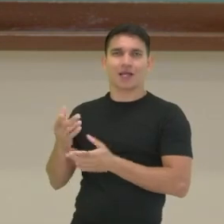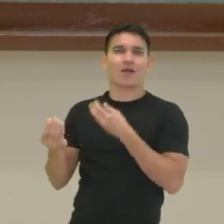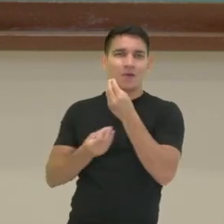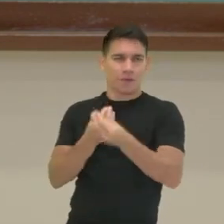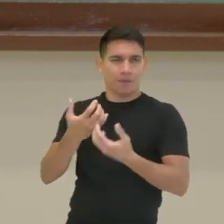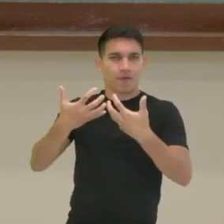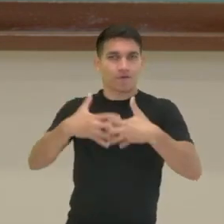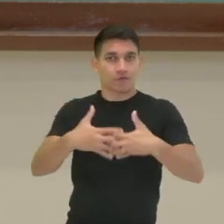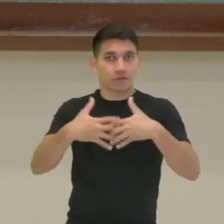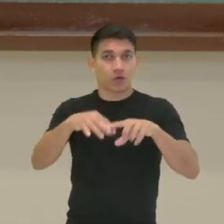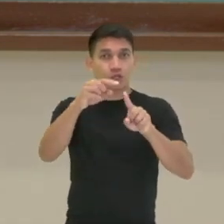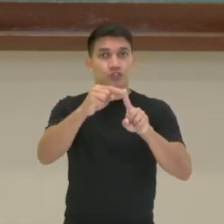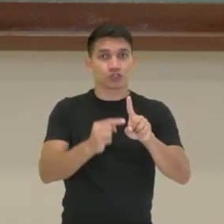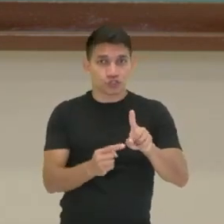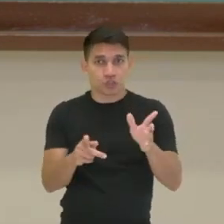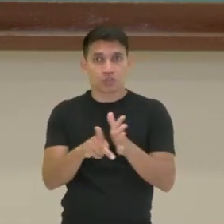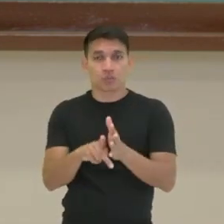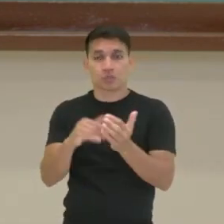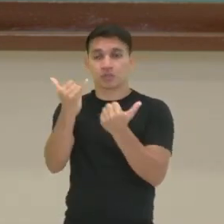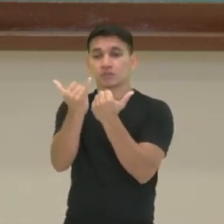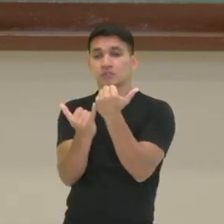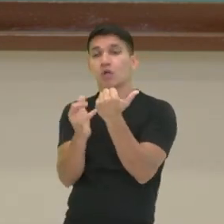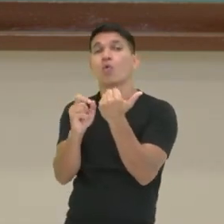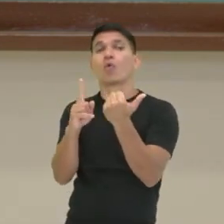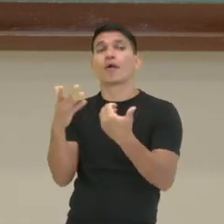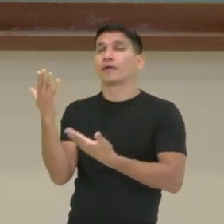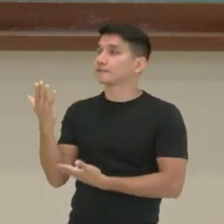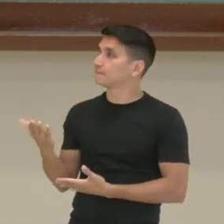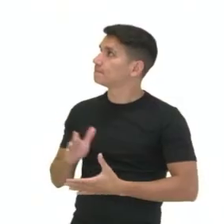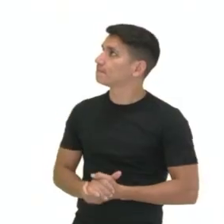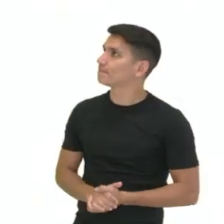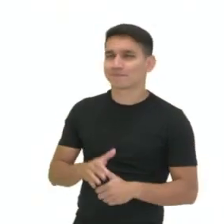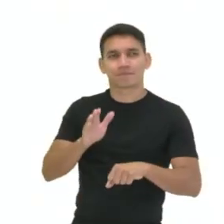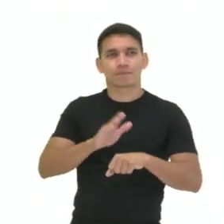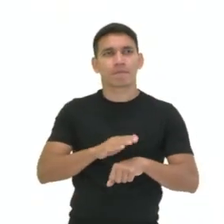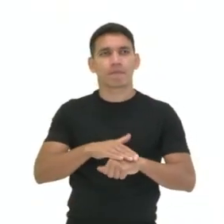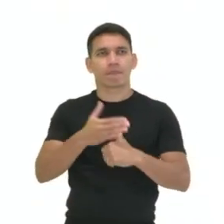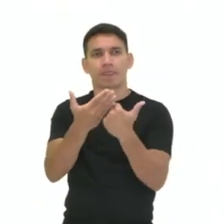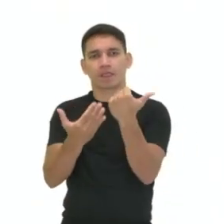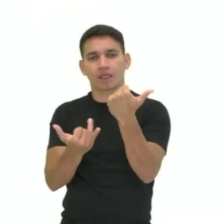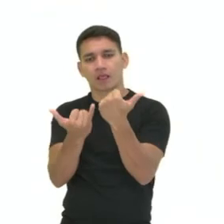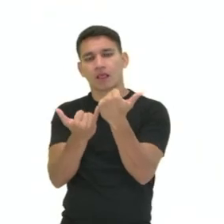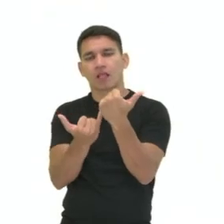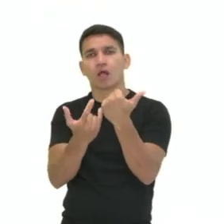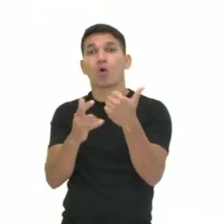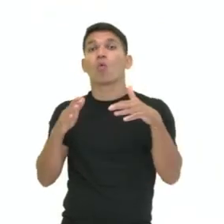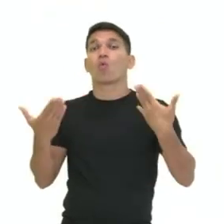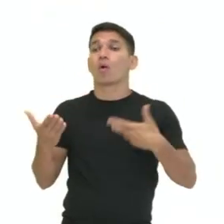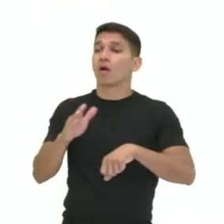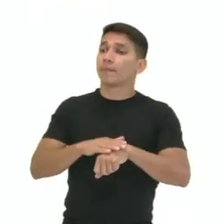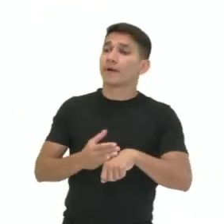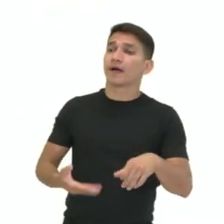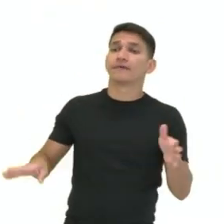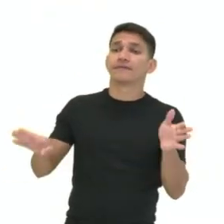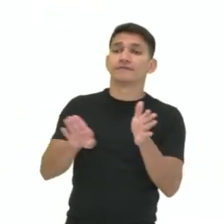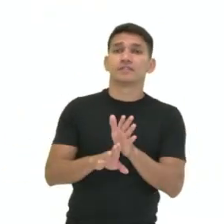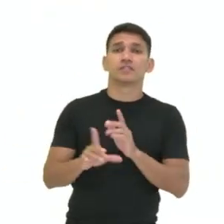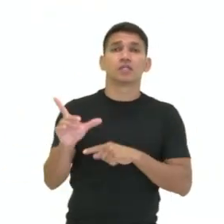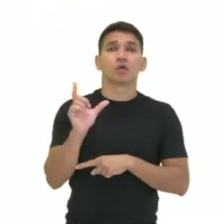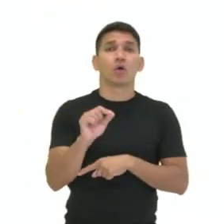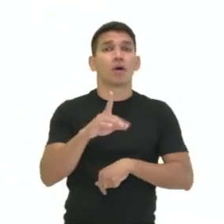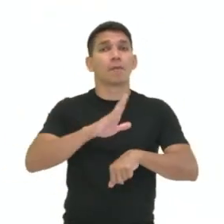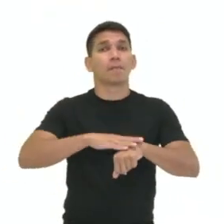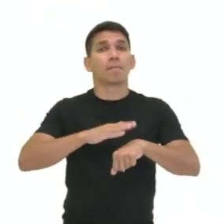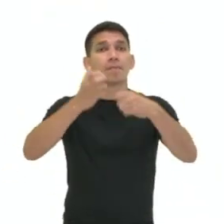a classificação do tipo de subordinada que elas são. Então, quando nós temos lá, quando vim embora, ele dá a ideia de tempo,